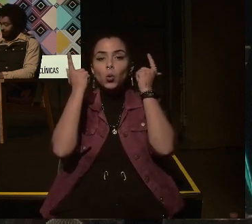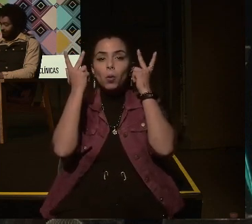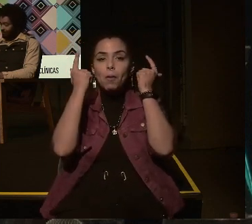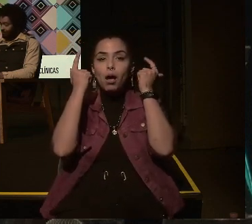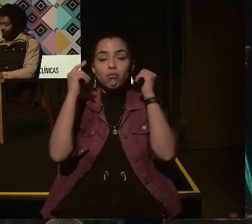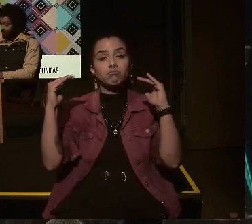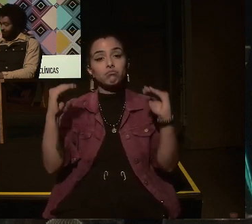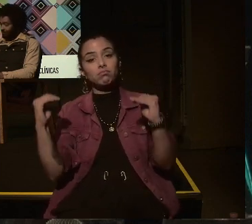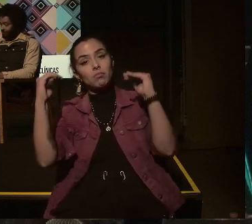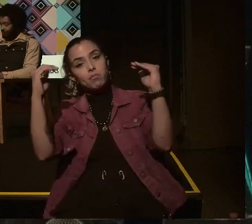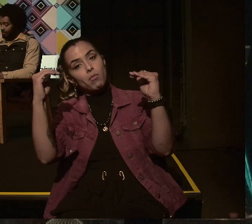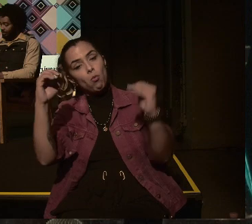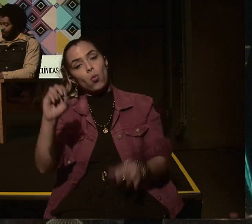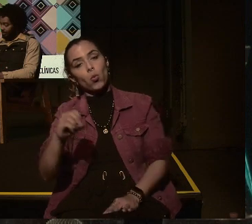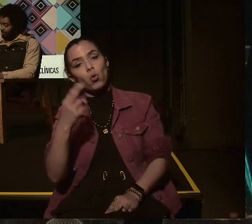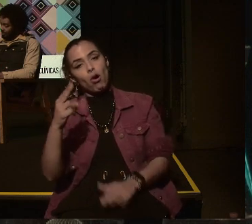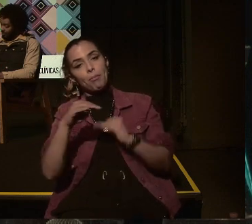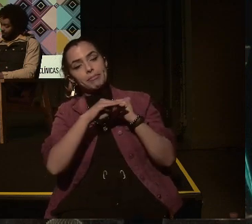padrão.